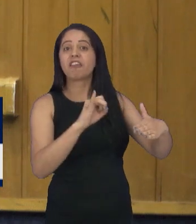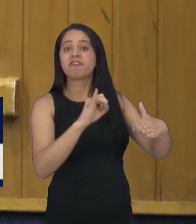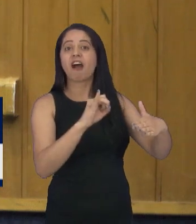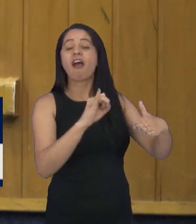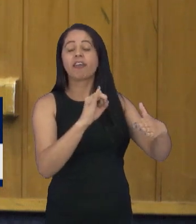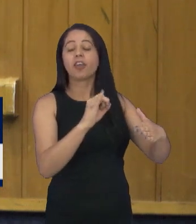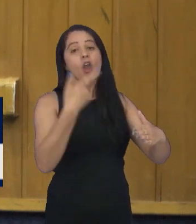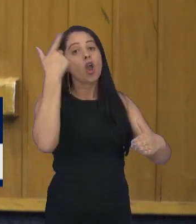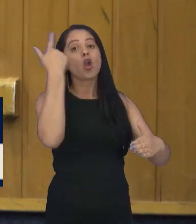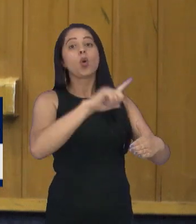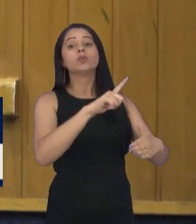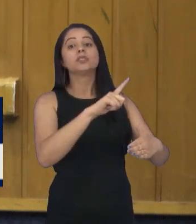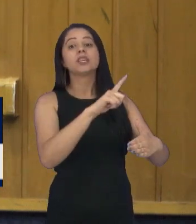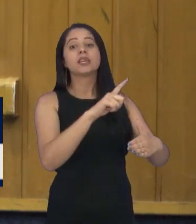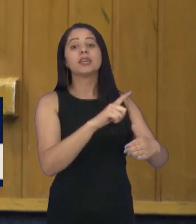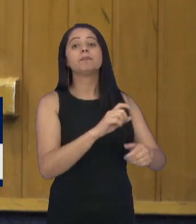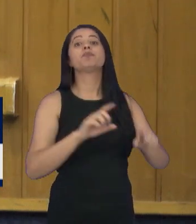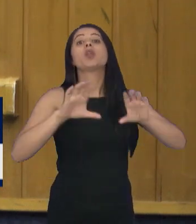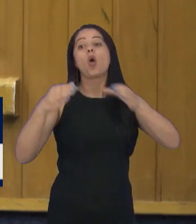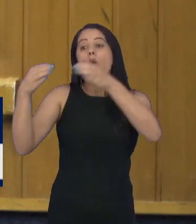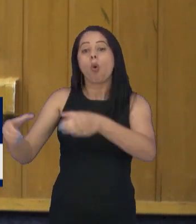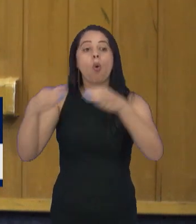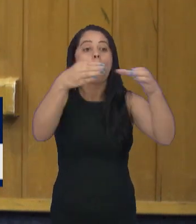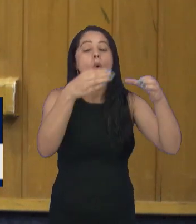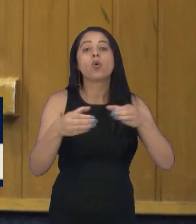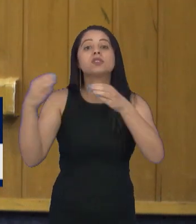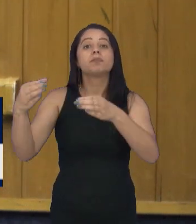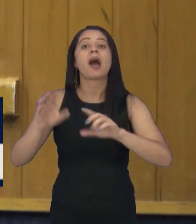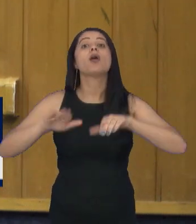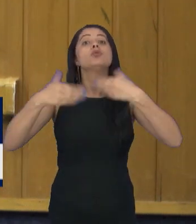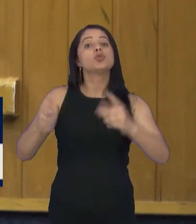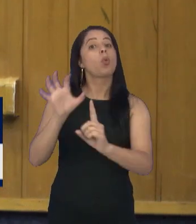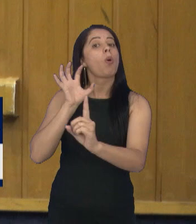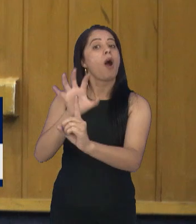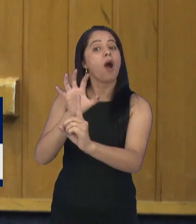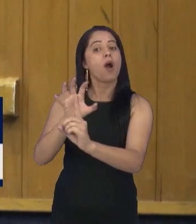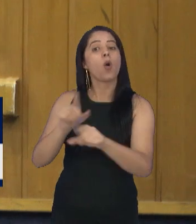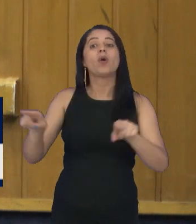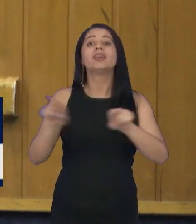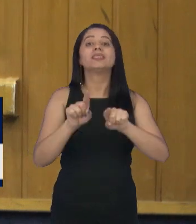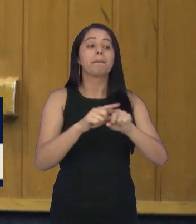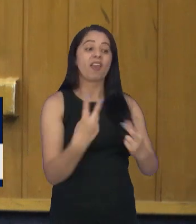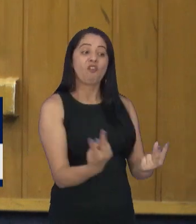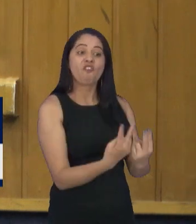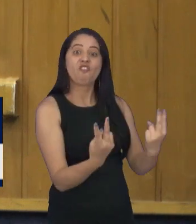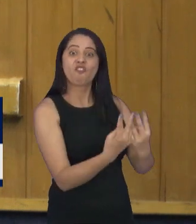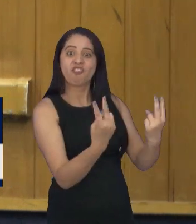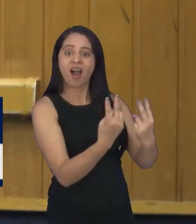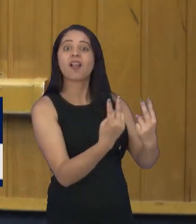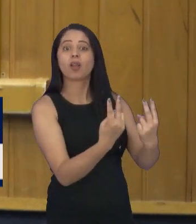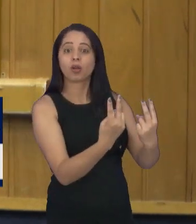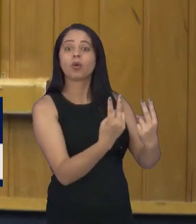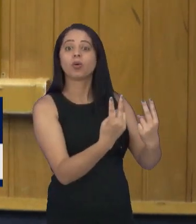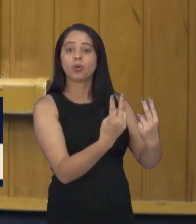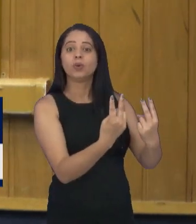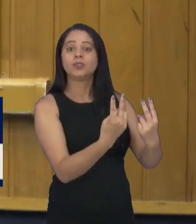mudança? Quais são os bairros impactados? E o valor que está